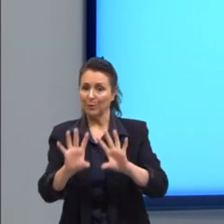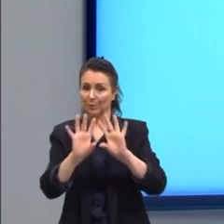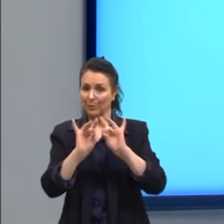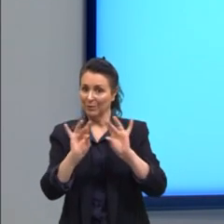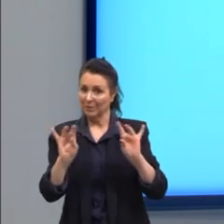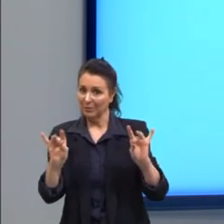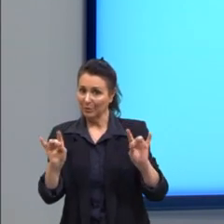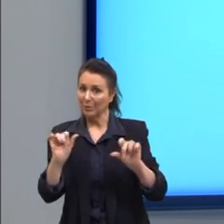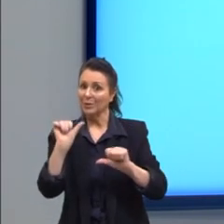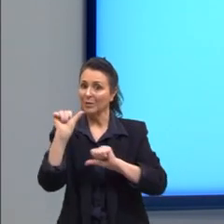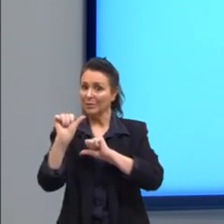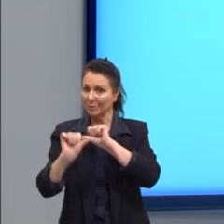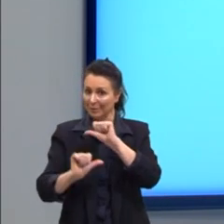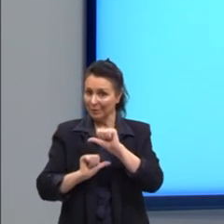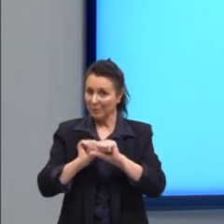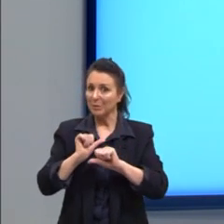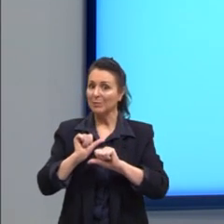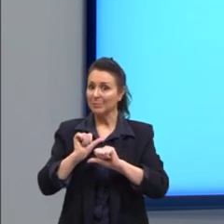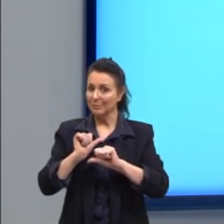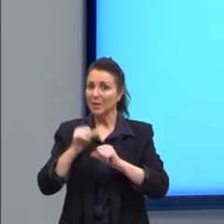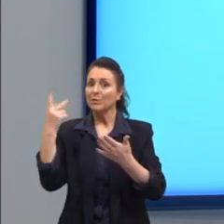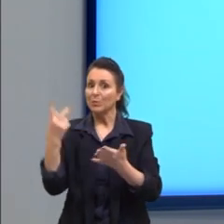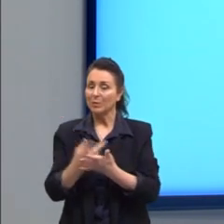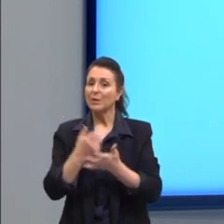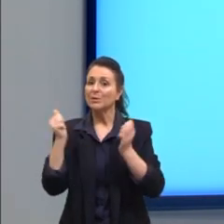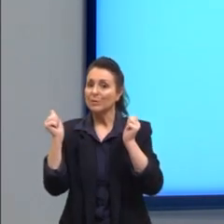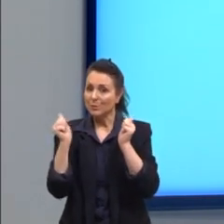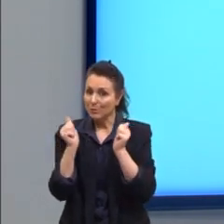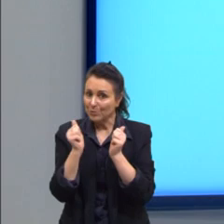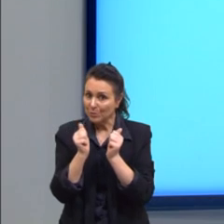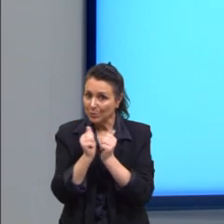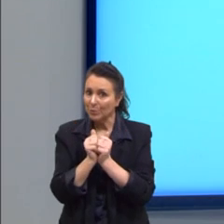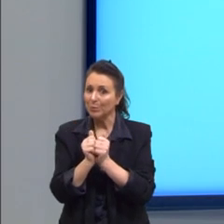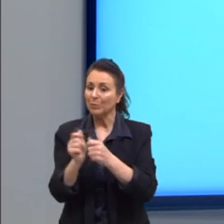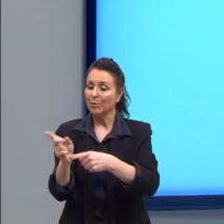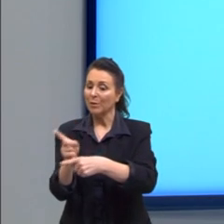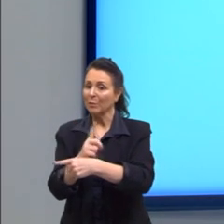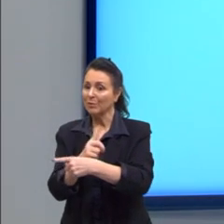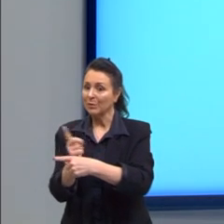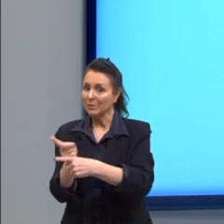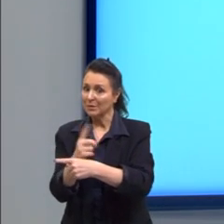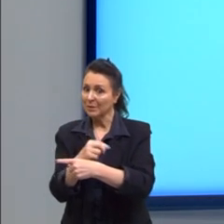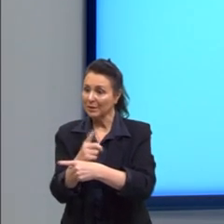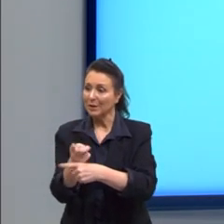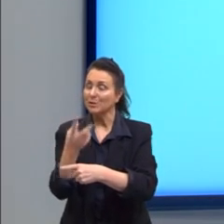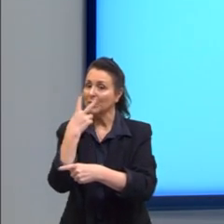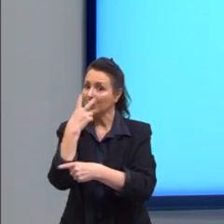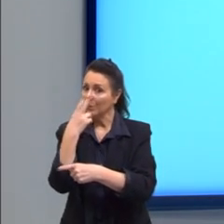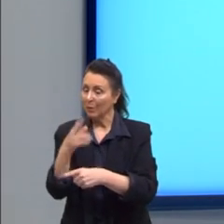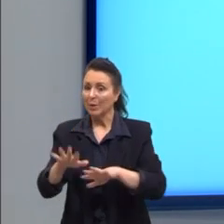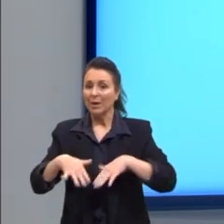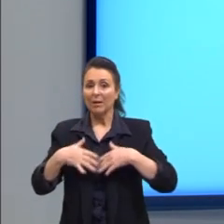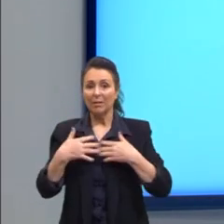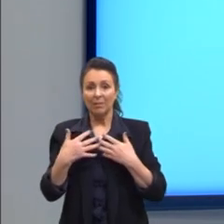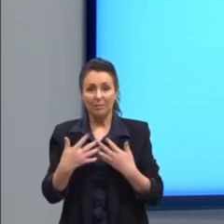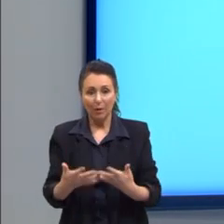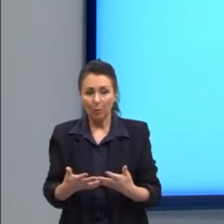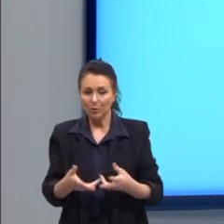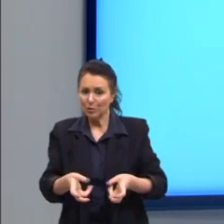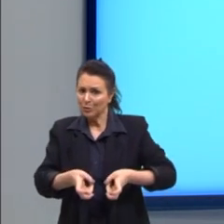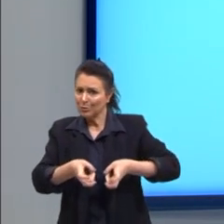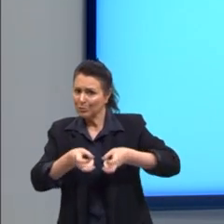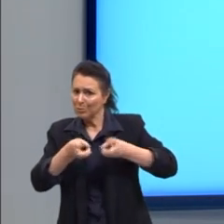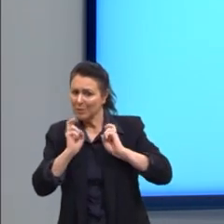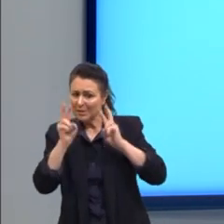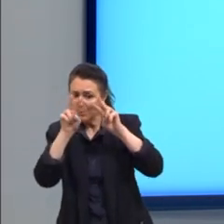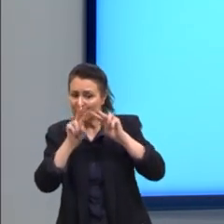simultaneamente esses dois processos ocorrem juntos na mesma velocidade tá então a gente acaba não percebendo